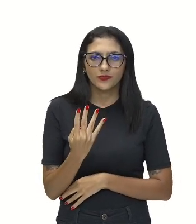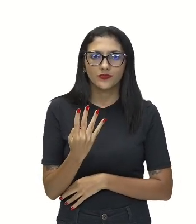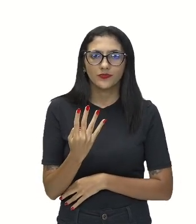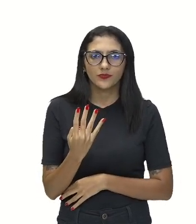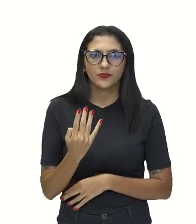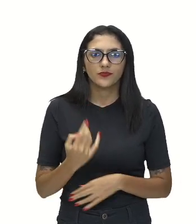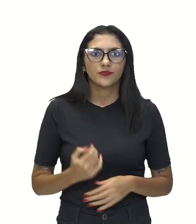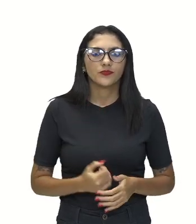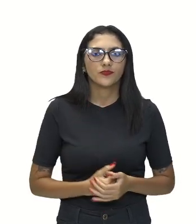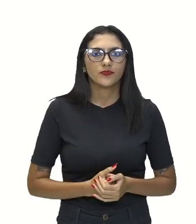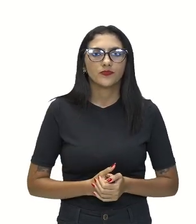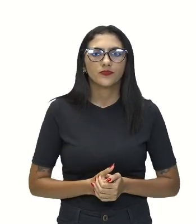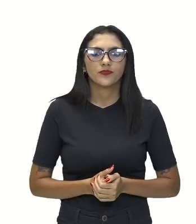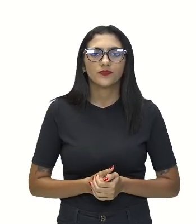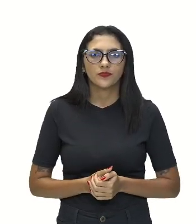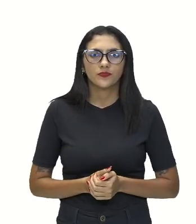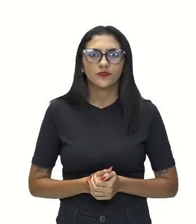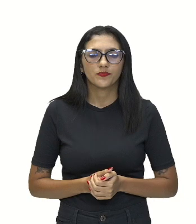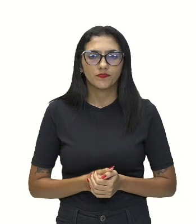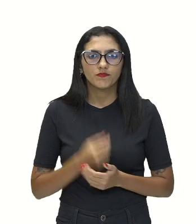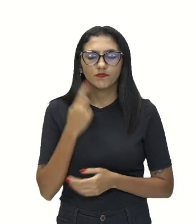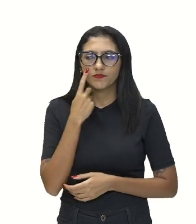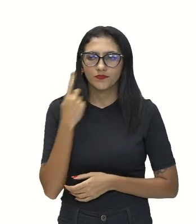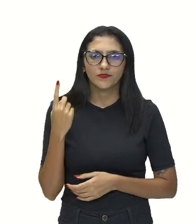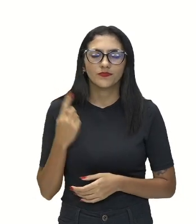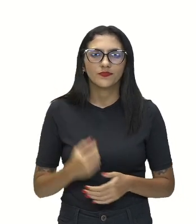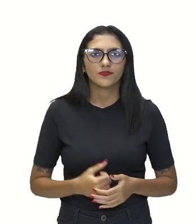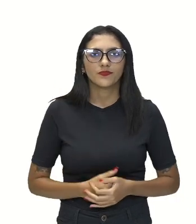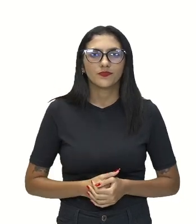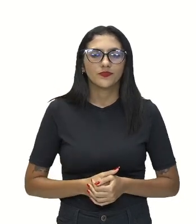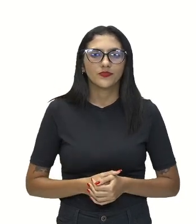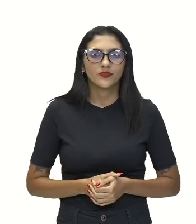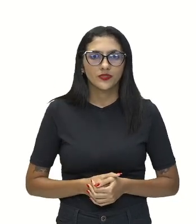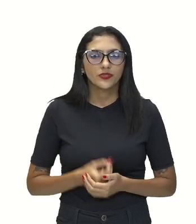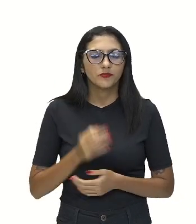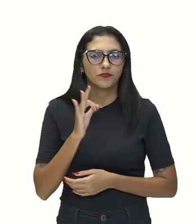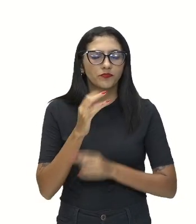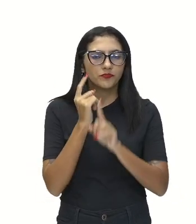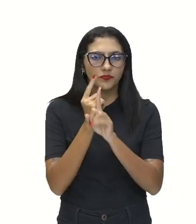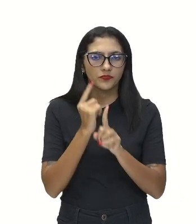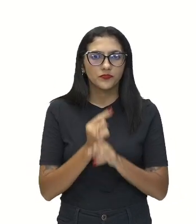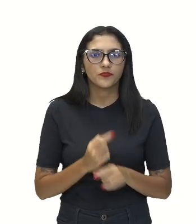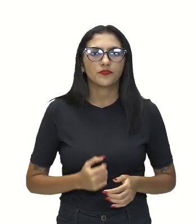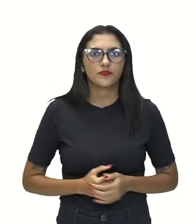Diagonal secundária, 8 vezes 1, que é igual a 8.